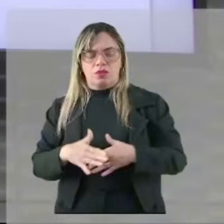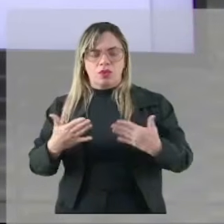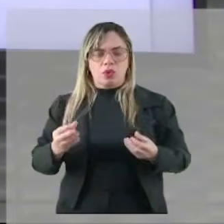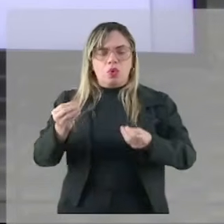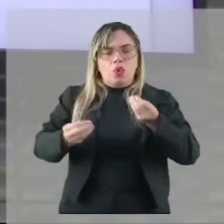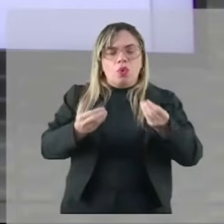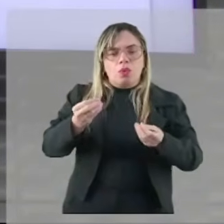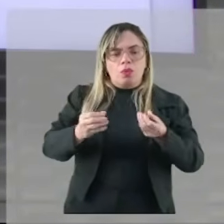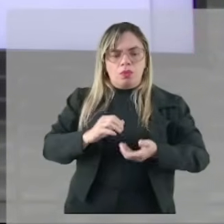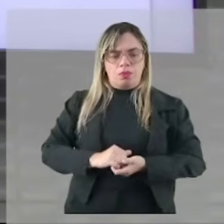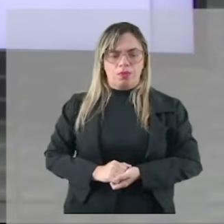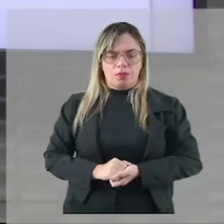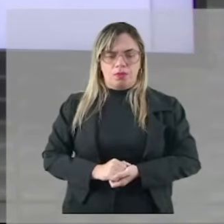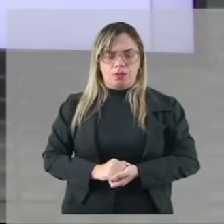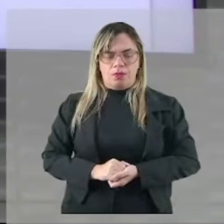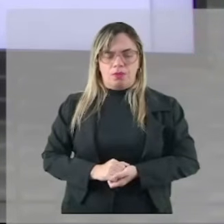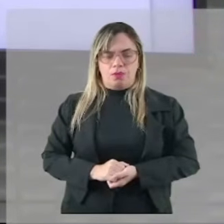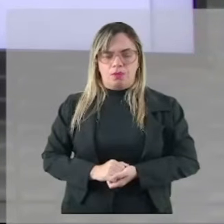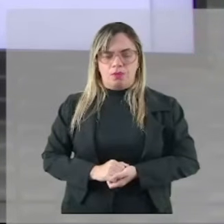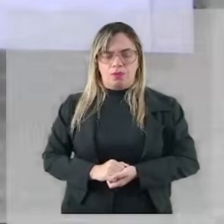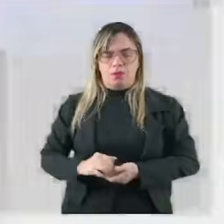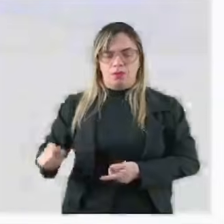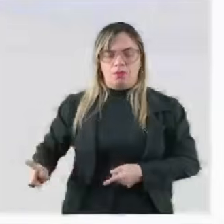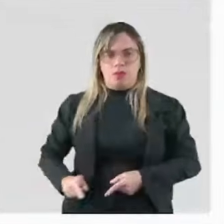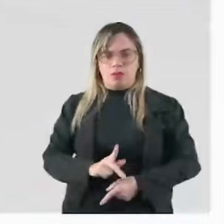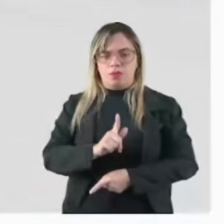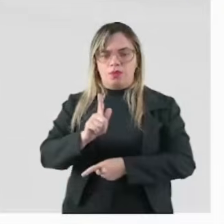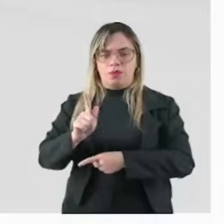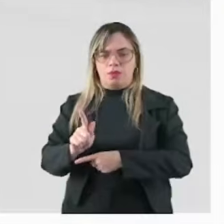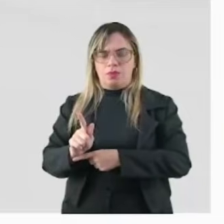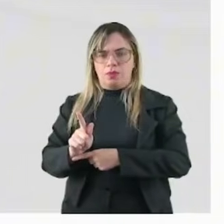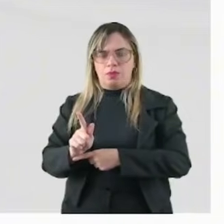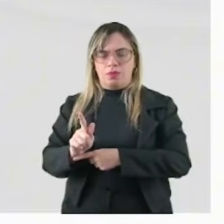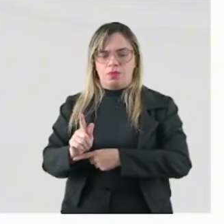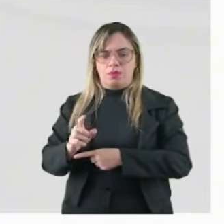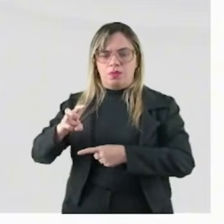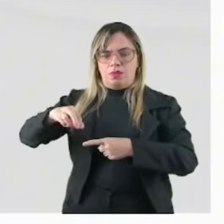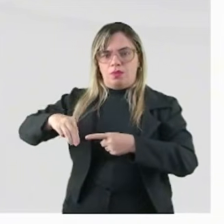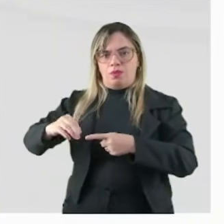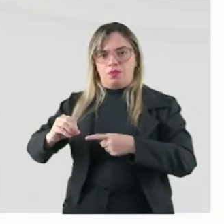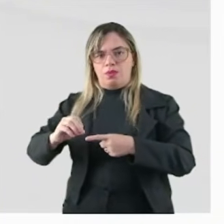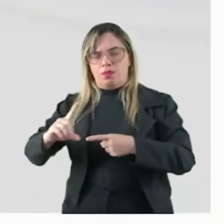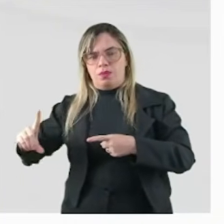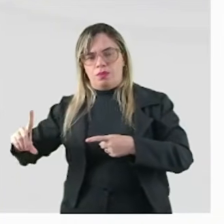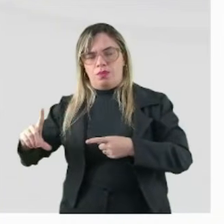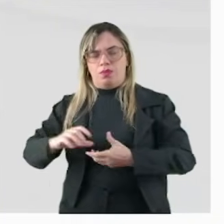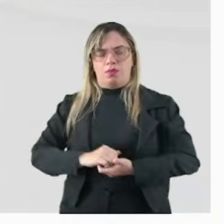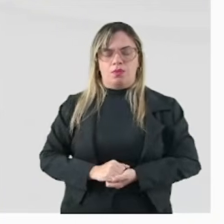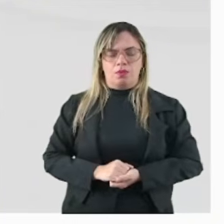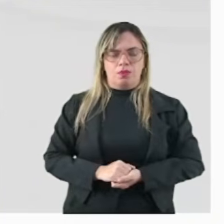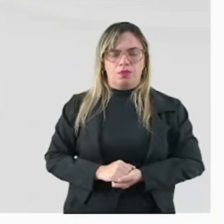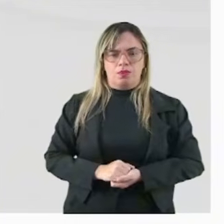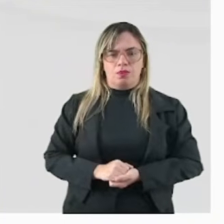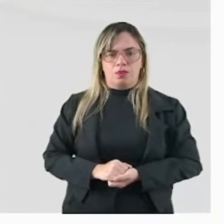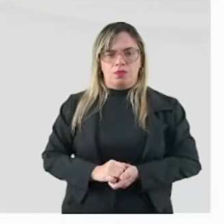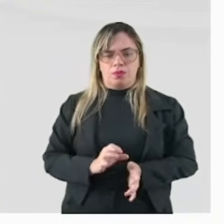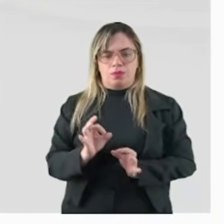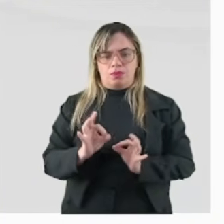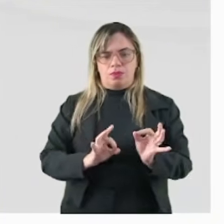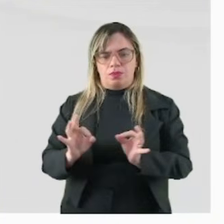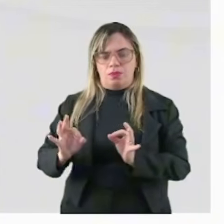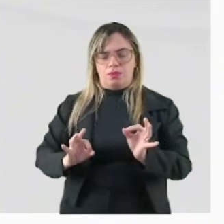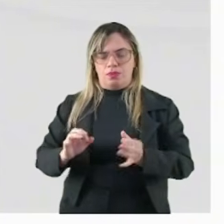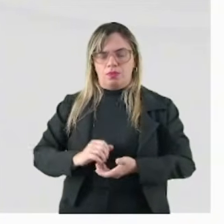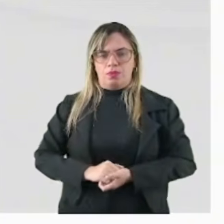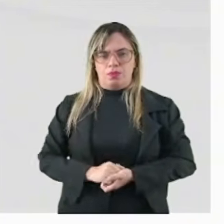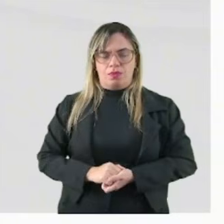unidade, gramas por mol. Gramas por mol. Pera aí, vamos ajeitar isso aqui, né? Que